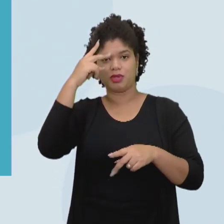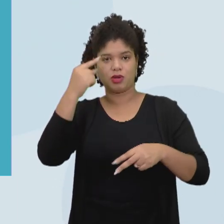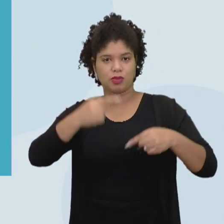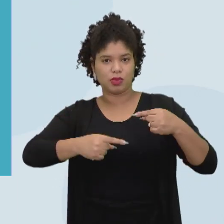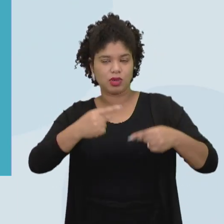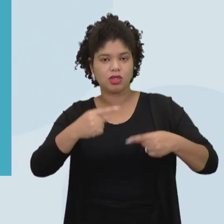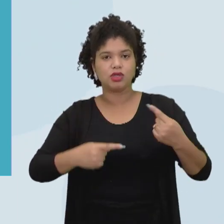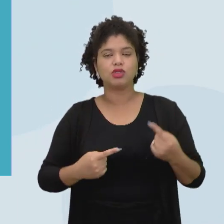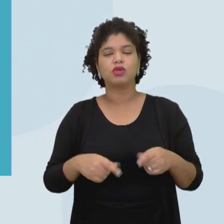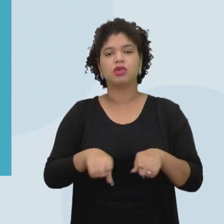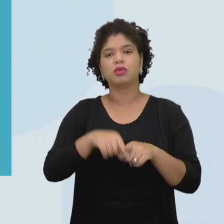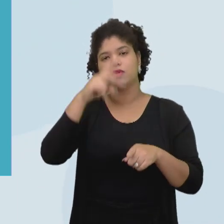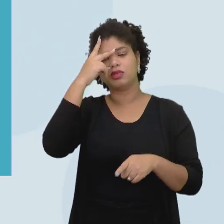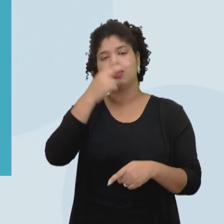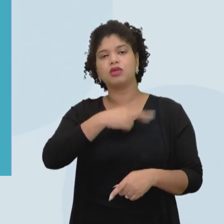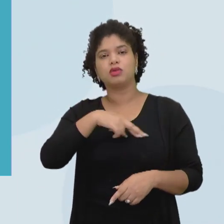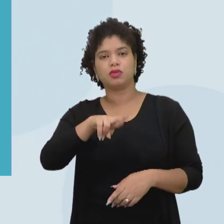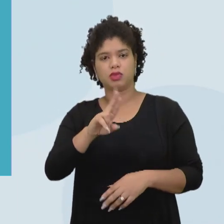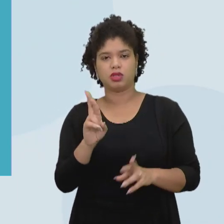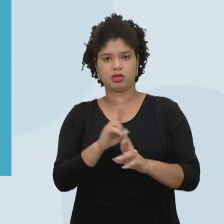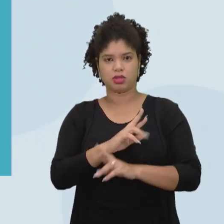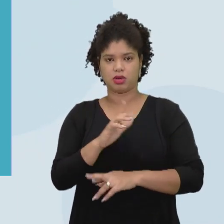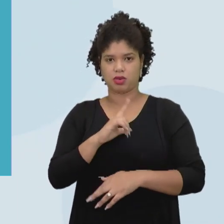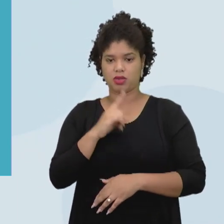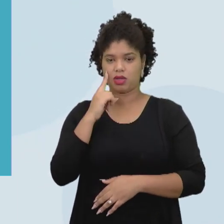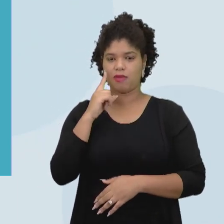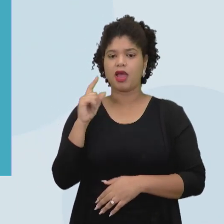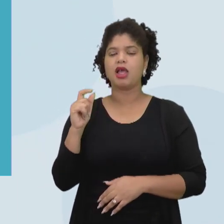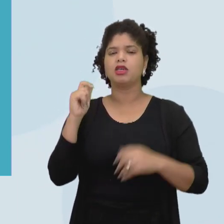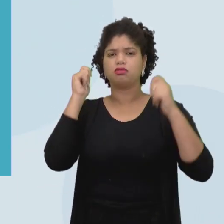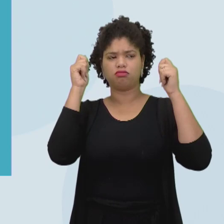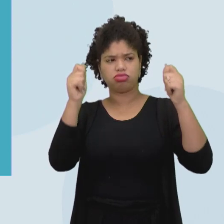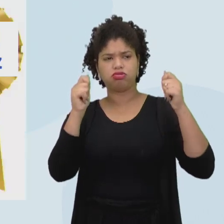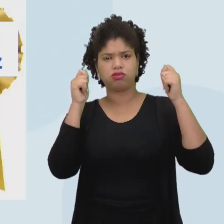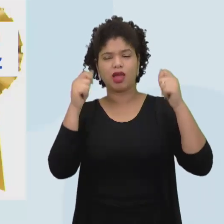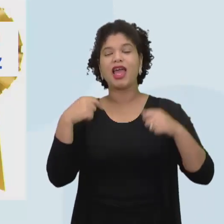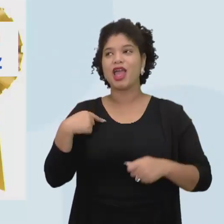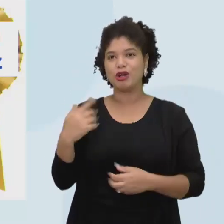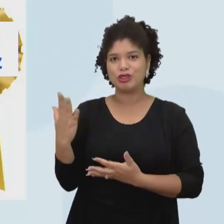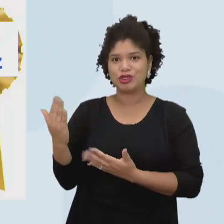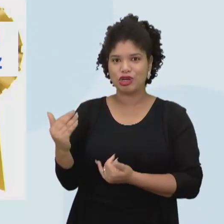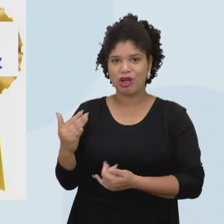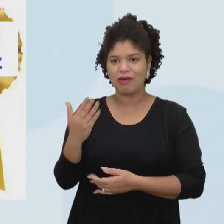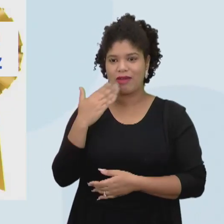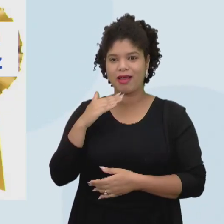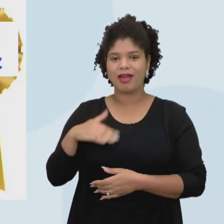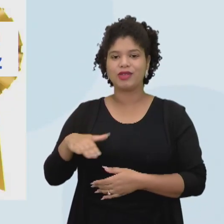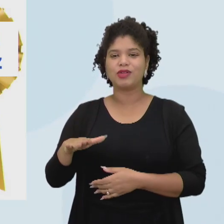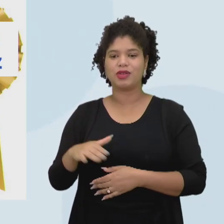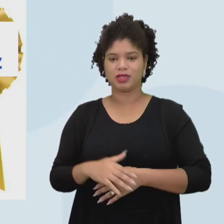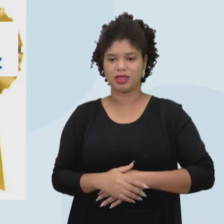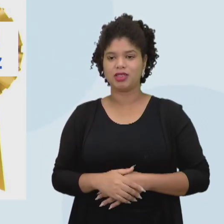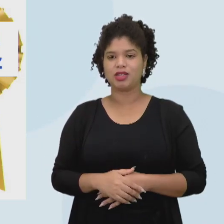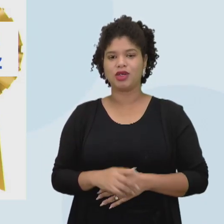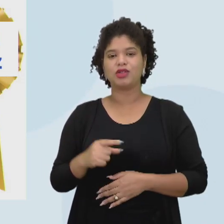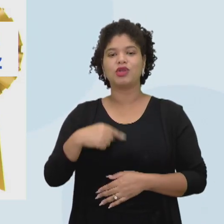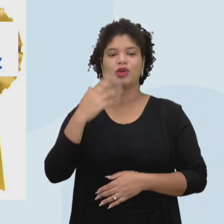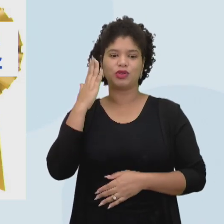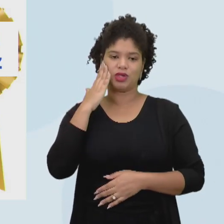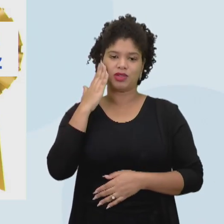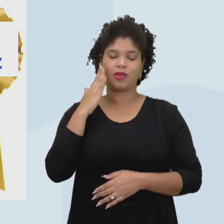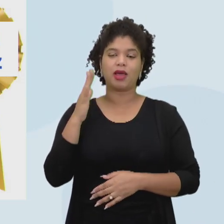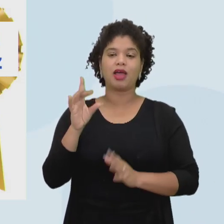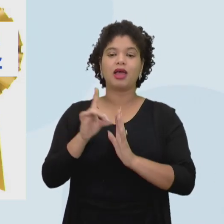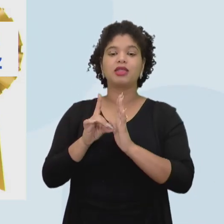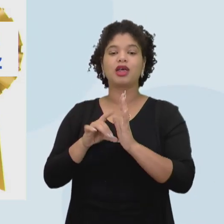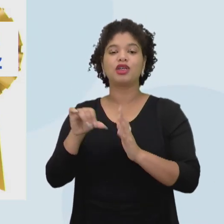pela libertação do Nelson Mandela. Eu acompanhei isso como adolescente, inclusive pela televisão, e a gente sabe que na